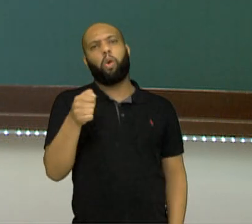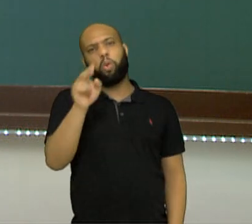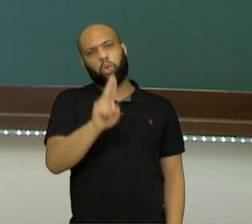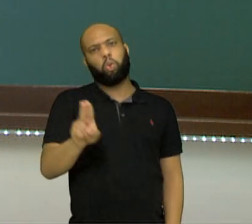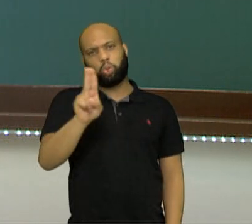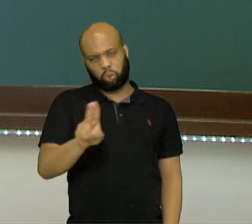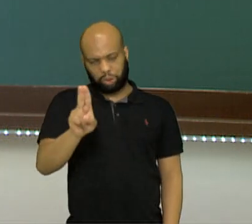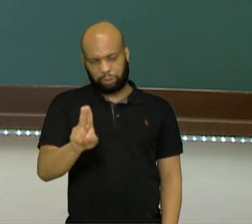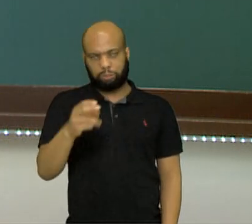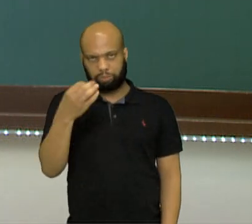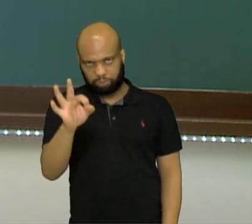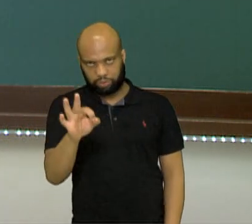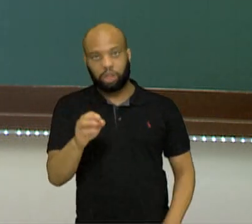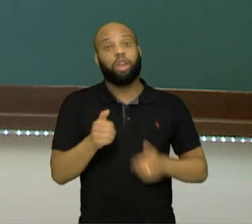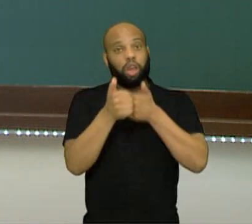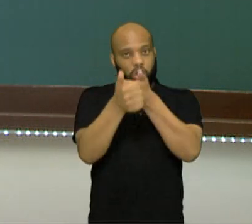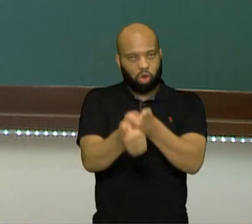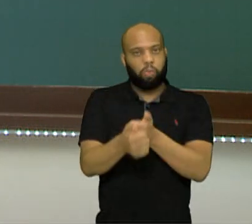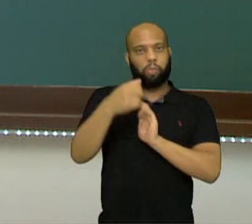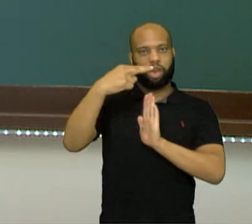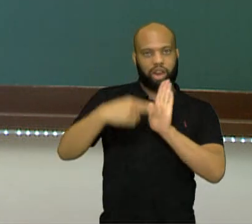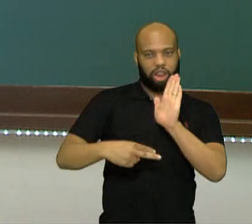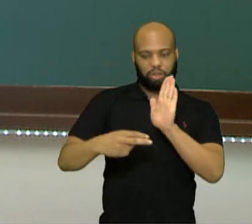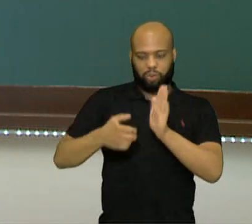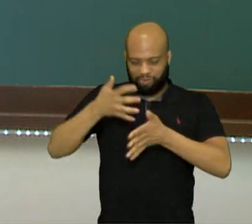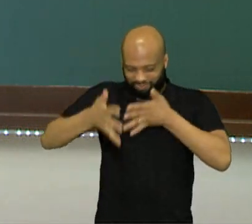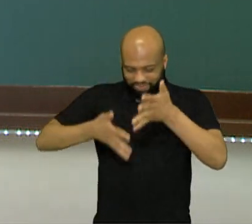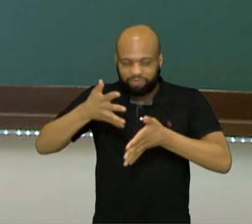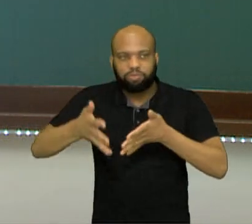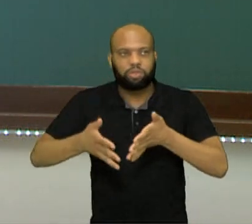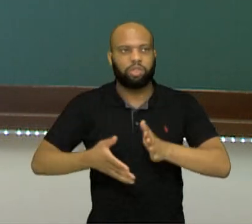Tem pouco uso. Acompanhem lá. Vamos ler então?